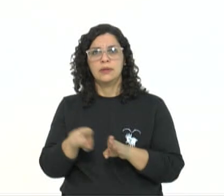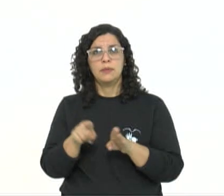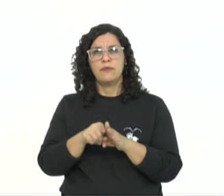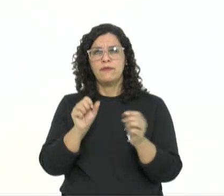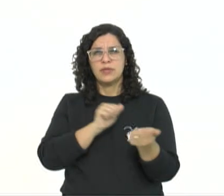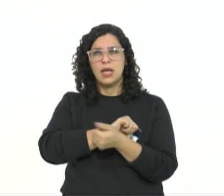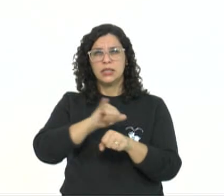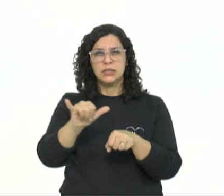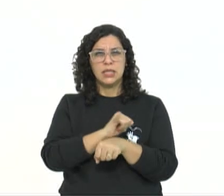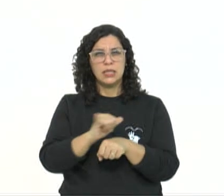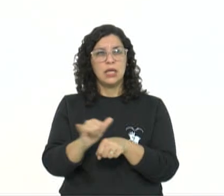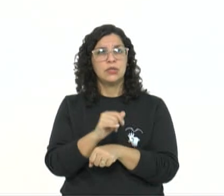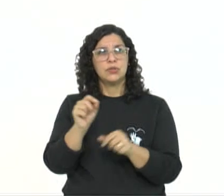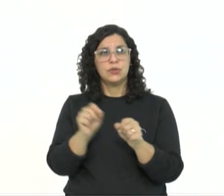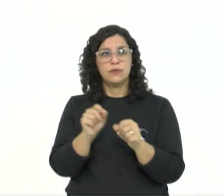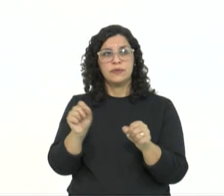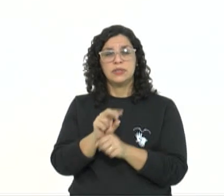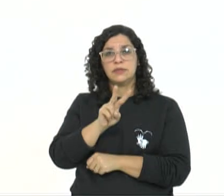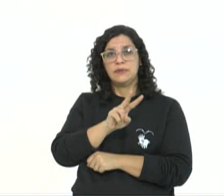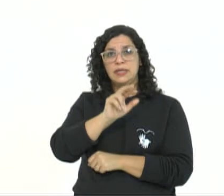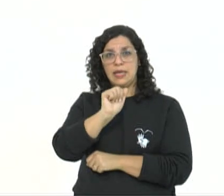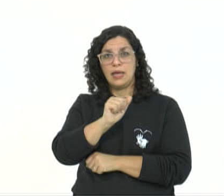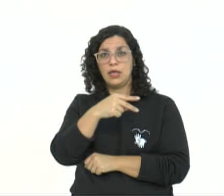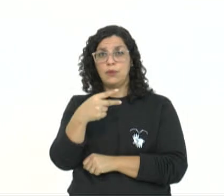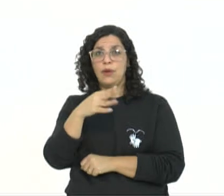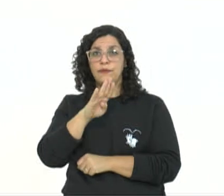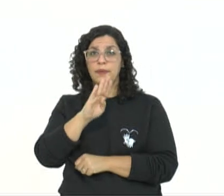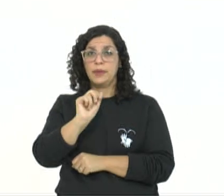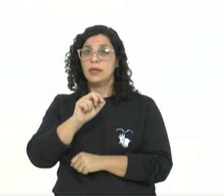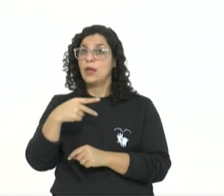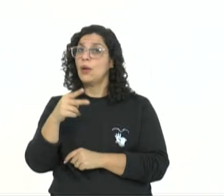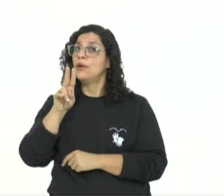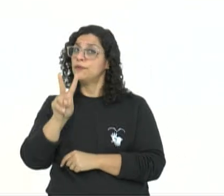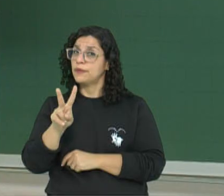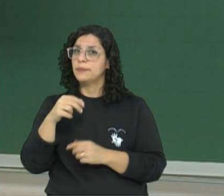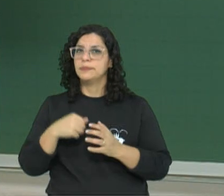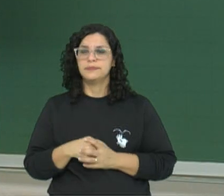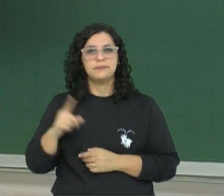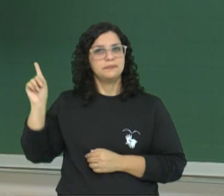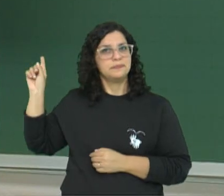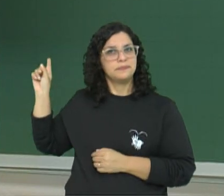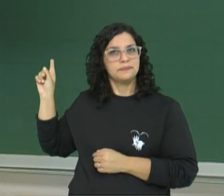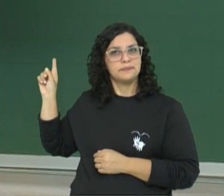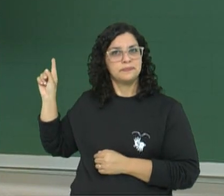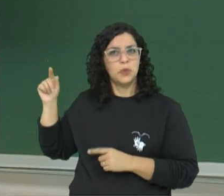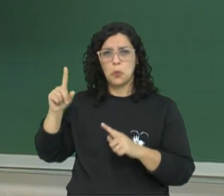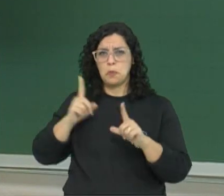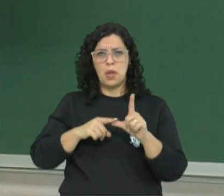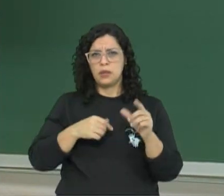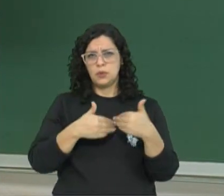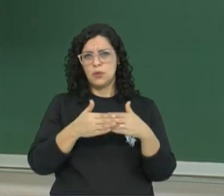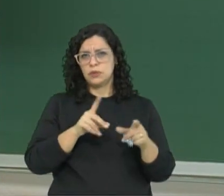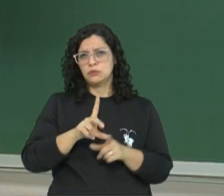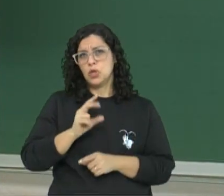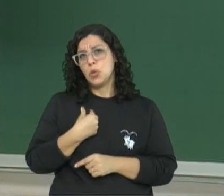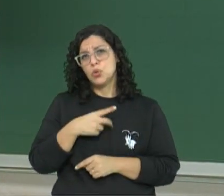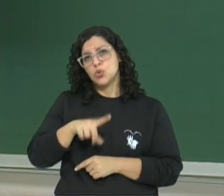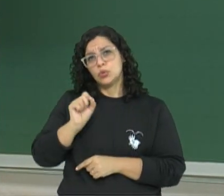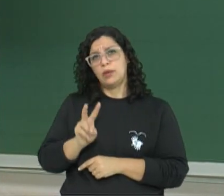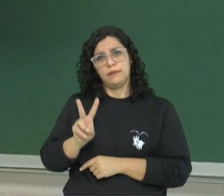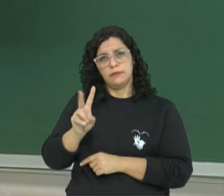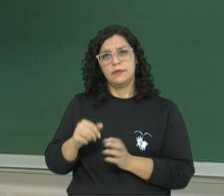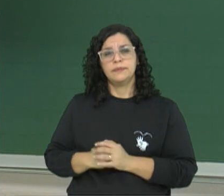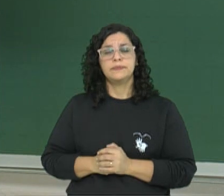disse para vocês, né? Que o volume de A vai ser igual ao volume do B, que é a mesma coisa que um V, uma letra qualquer, certo? E qual